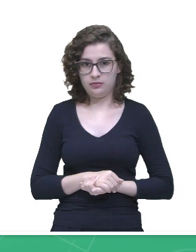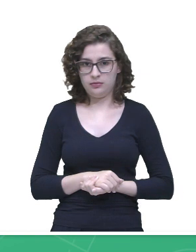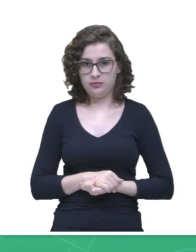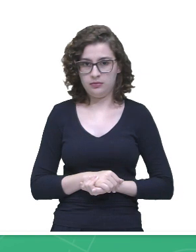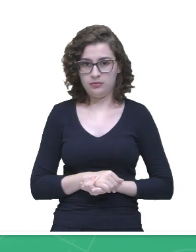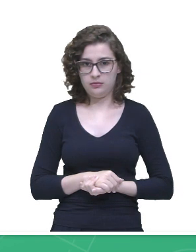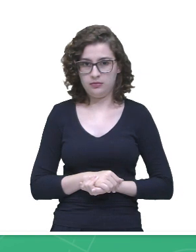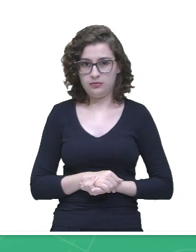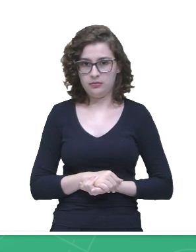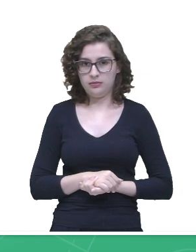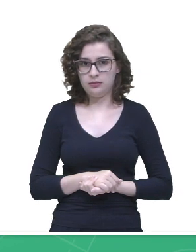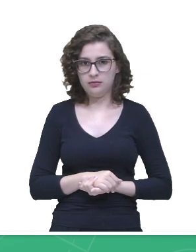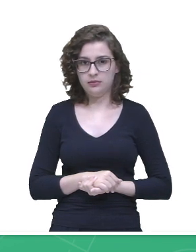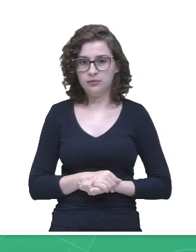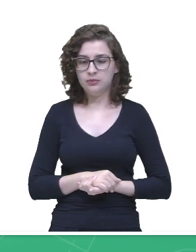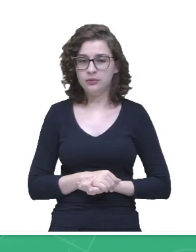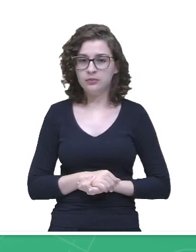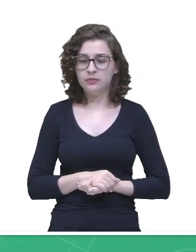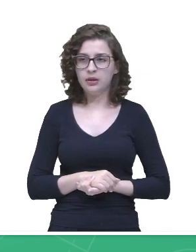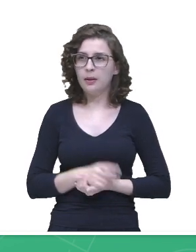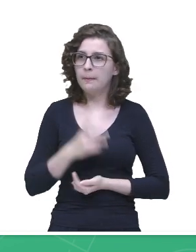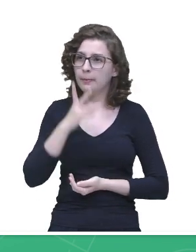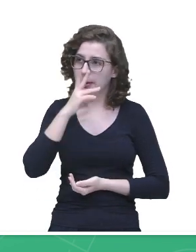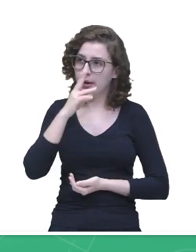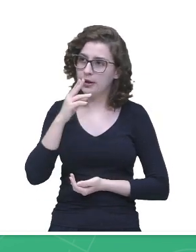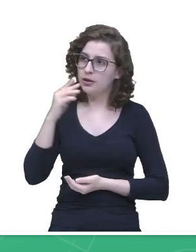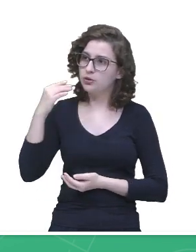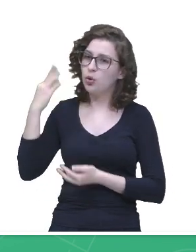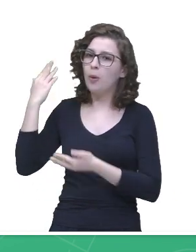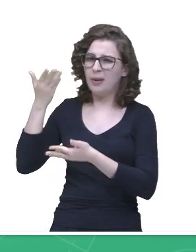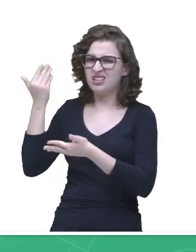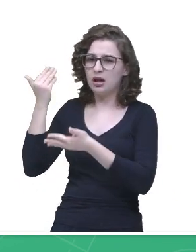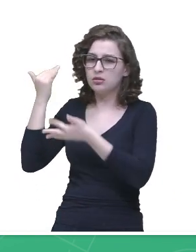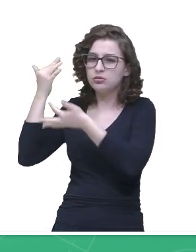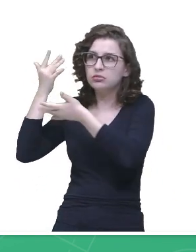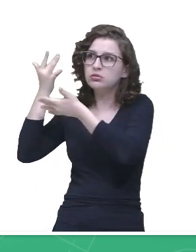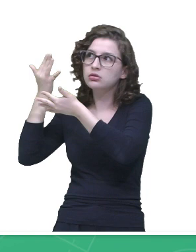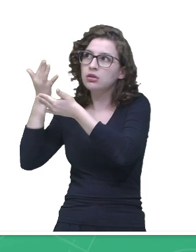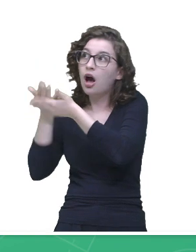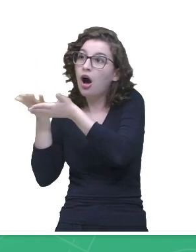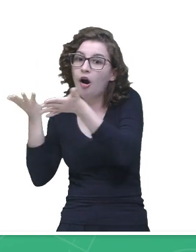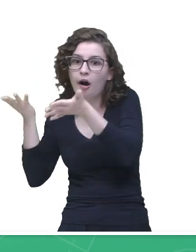definir esse tempo como se fosse um passado ainda recente,